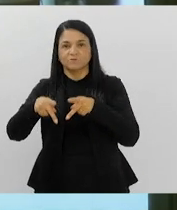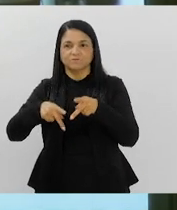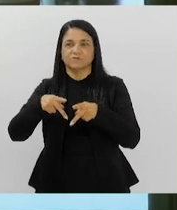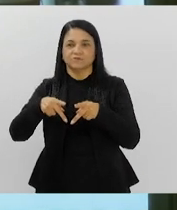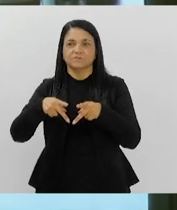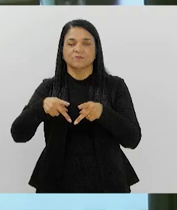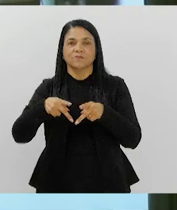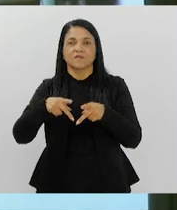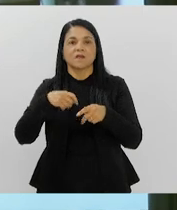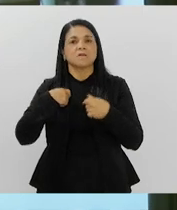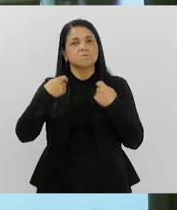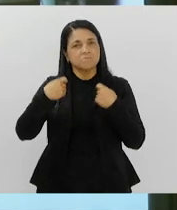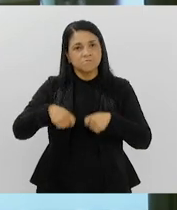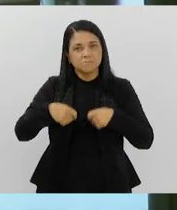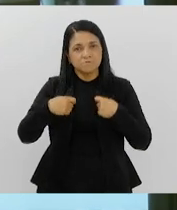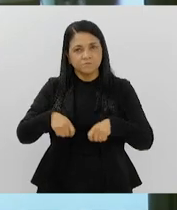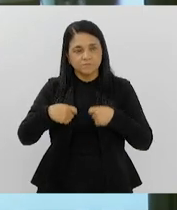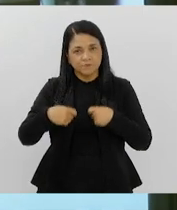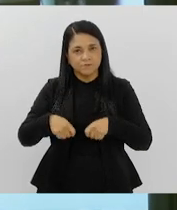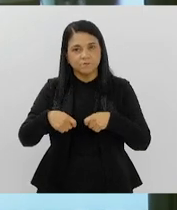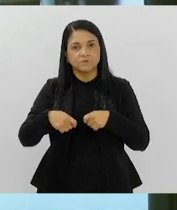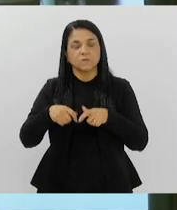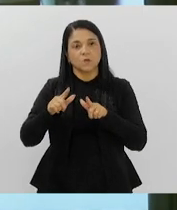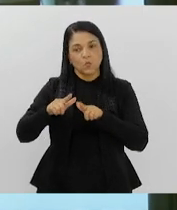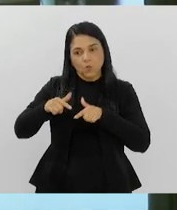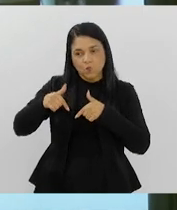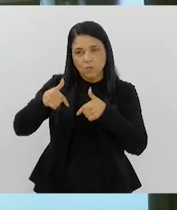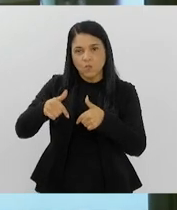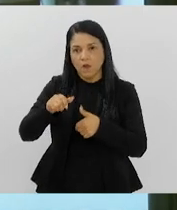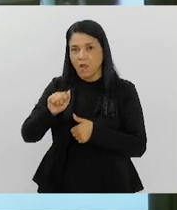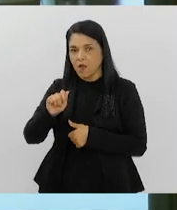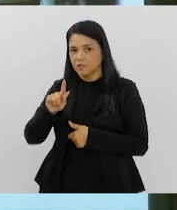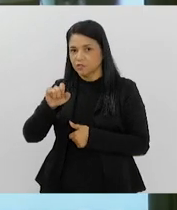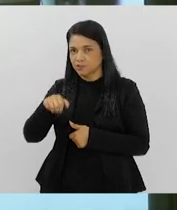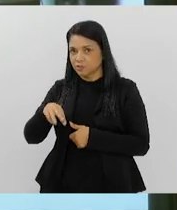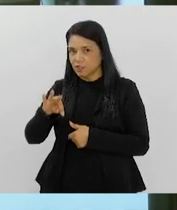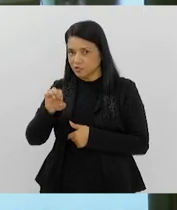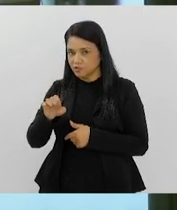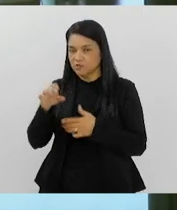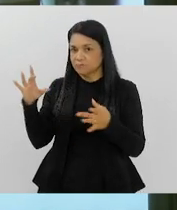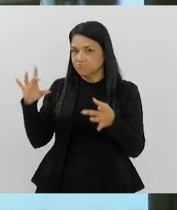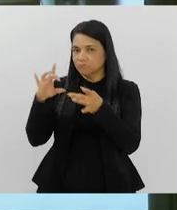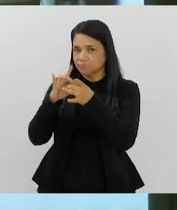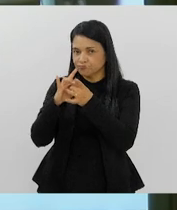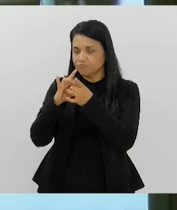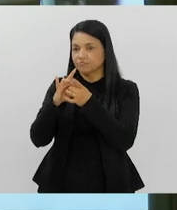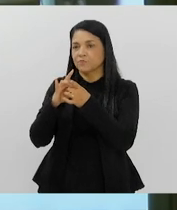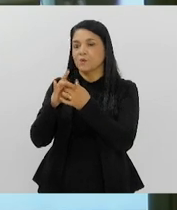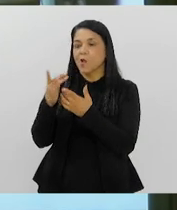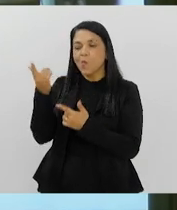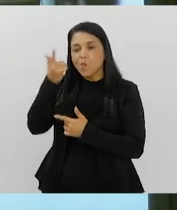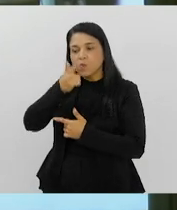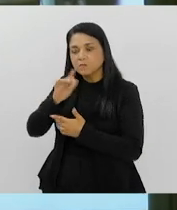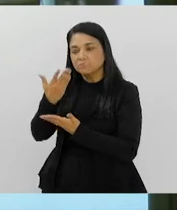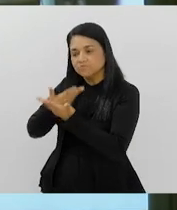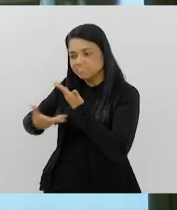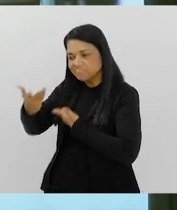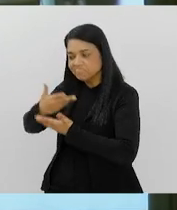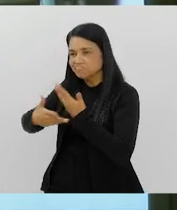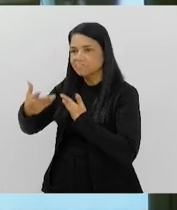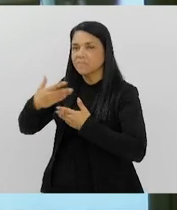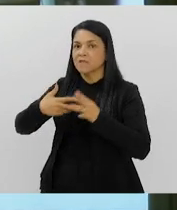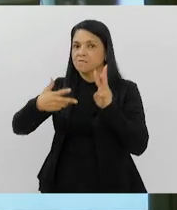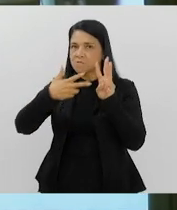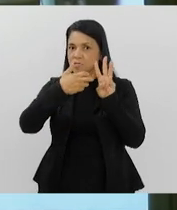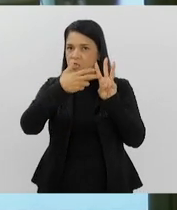É necessário que se tenha um agente de ligação para entrar nessas aldeias, para convencer os caciques.